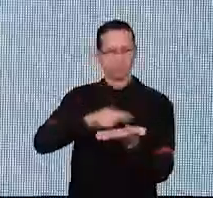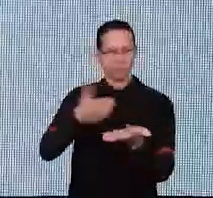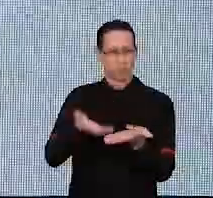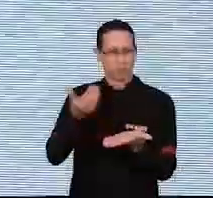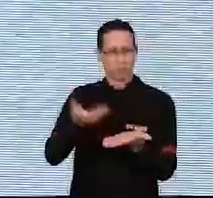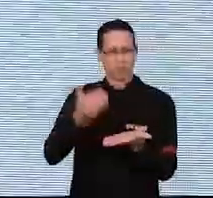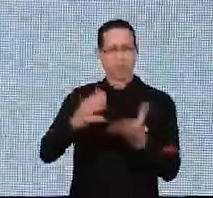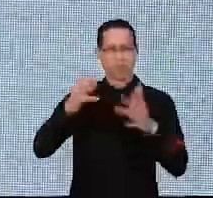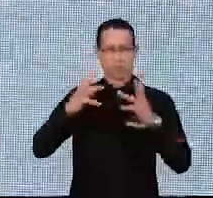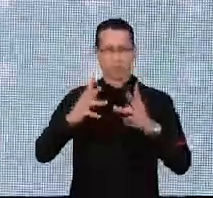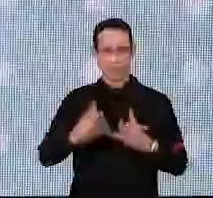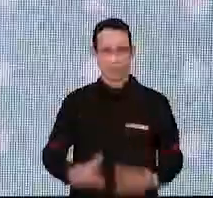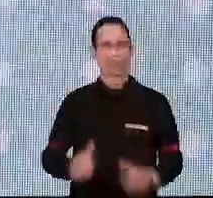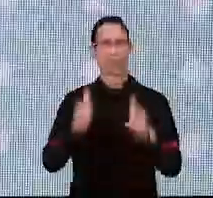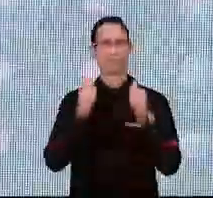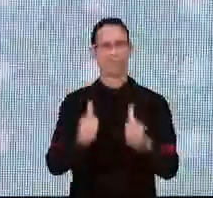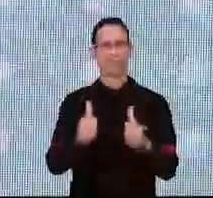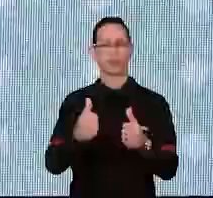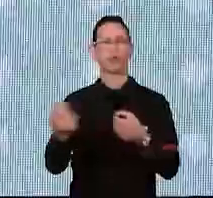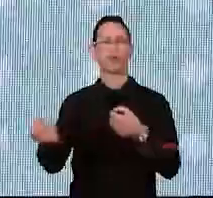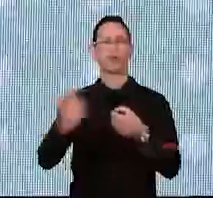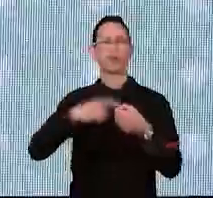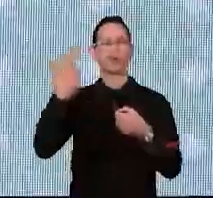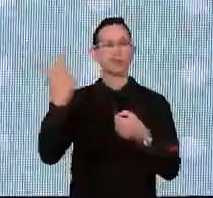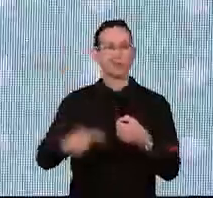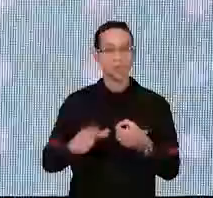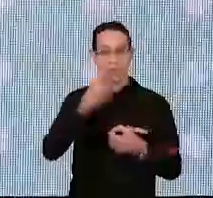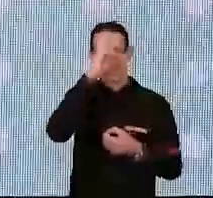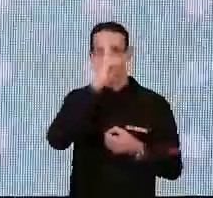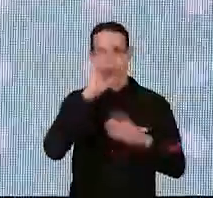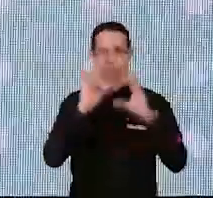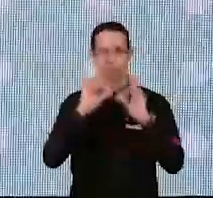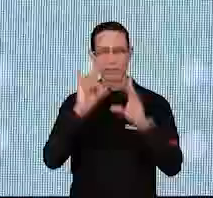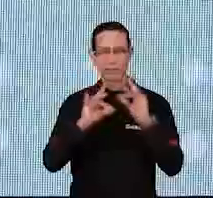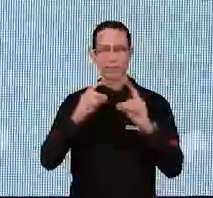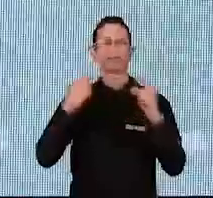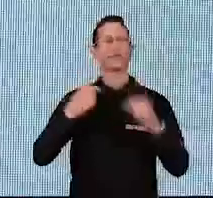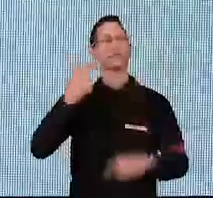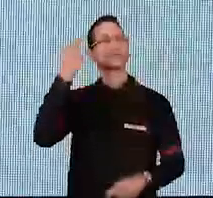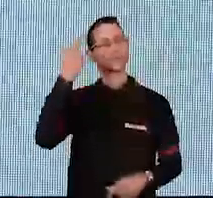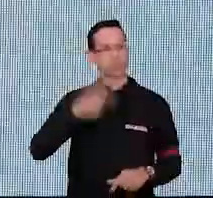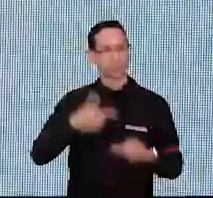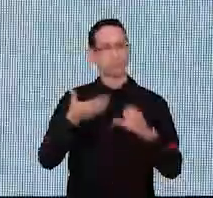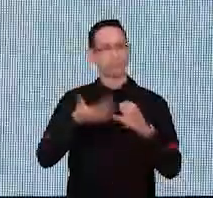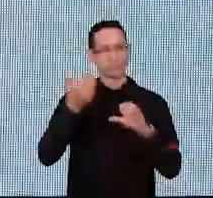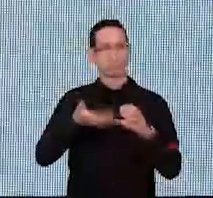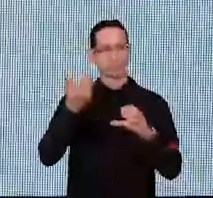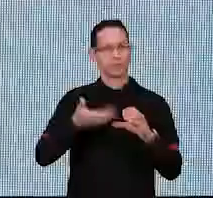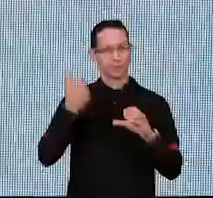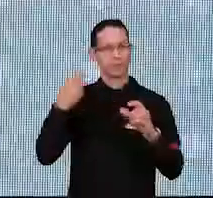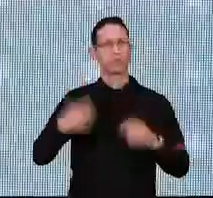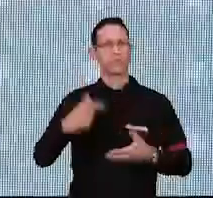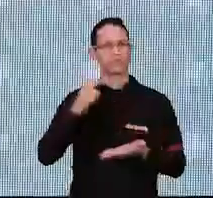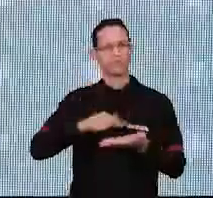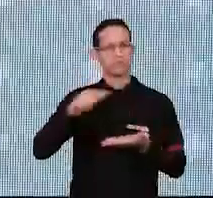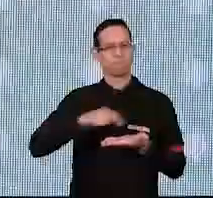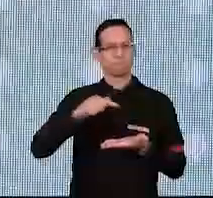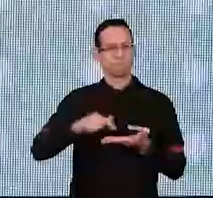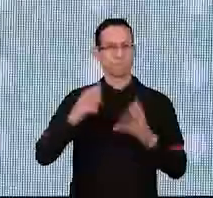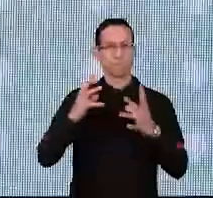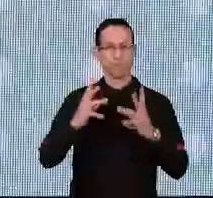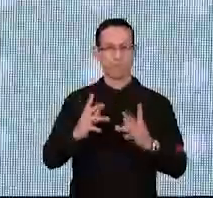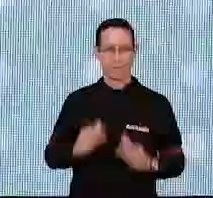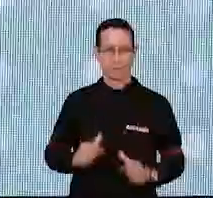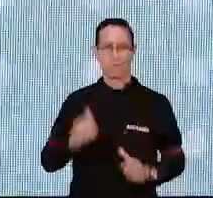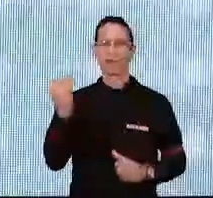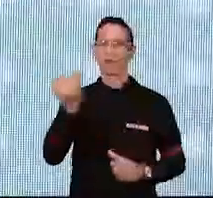faxina bem feita, mas se voltar a encher de pus, a gente vai precisar lavar de novo essa orelha. Então, assim, é importante, né, que